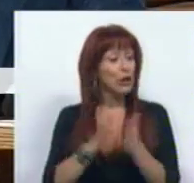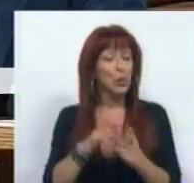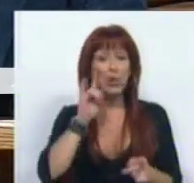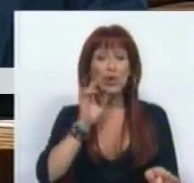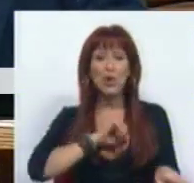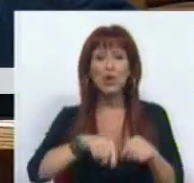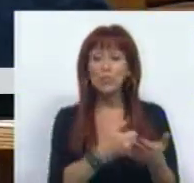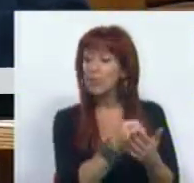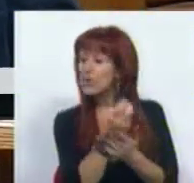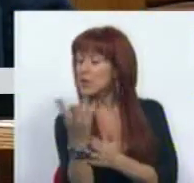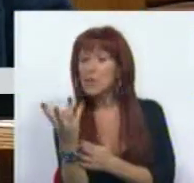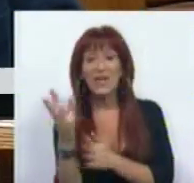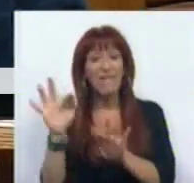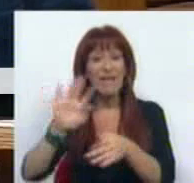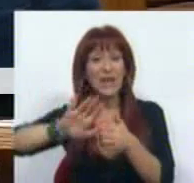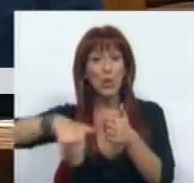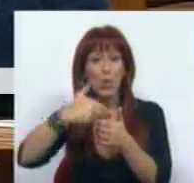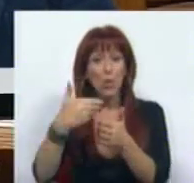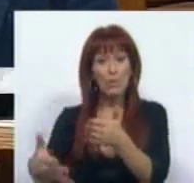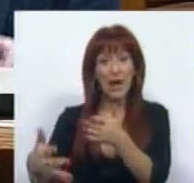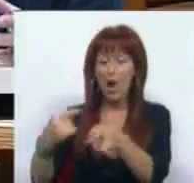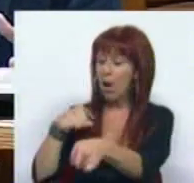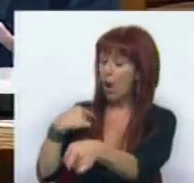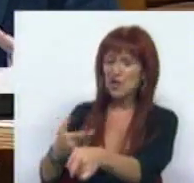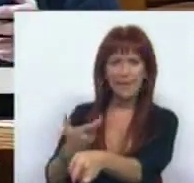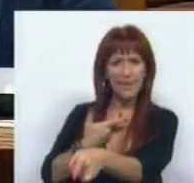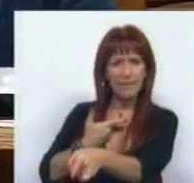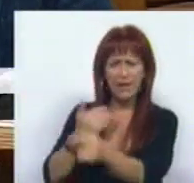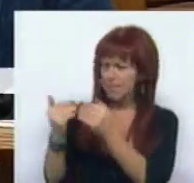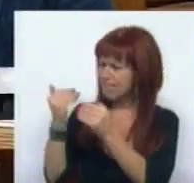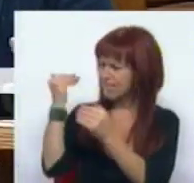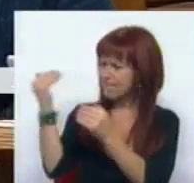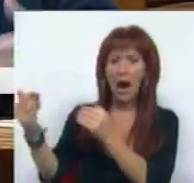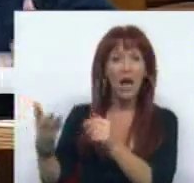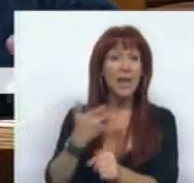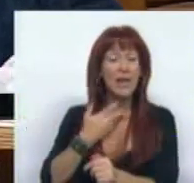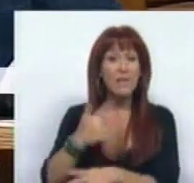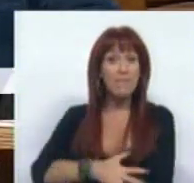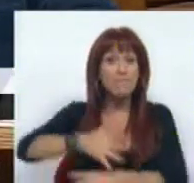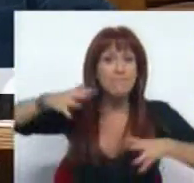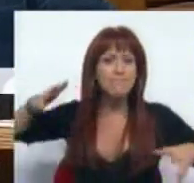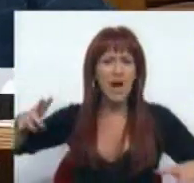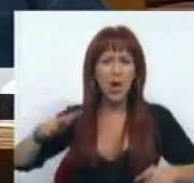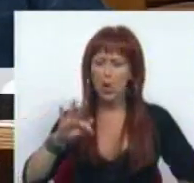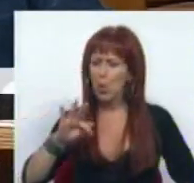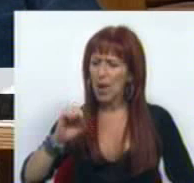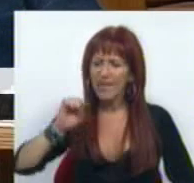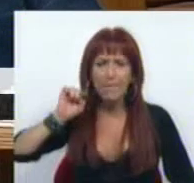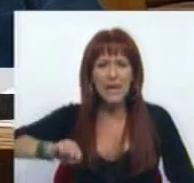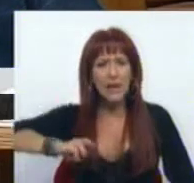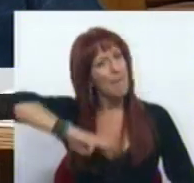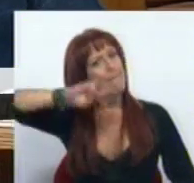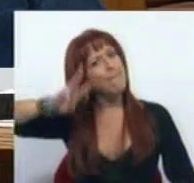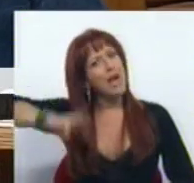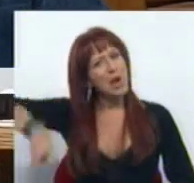senhores deputados, para no fim do plano estarmos com uma dívida superior, uma dívida maior em 40 mil milhões de